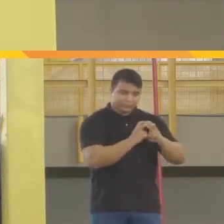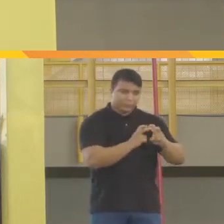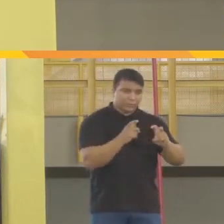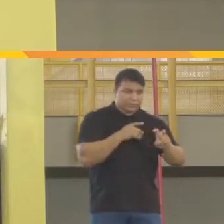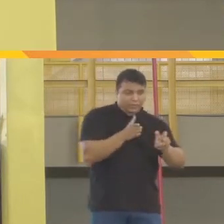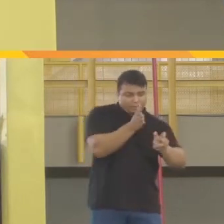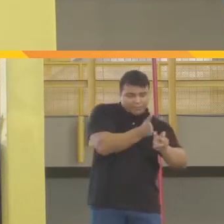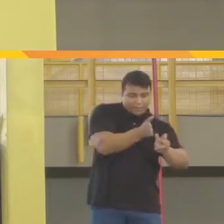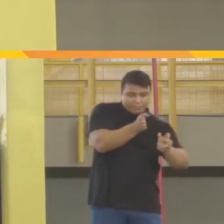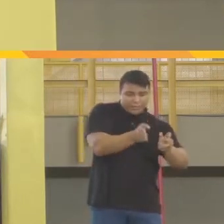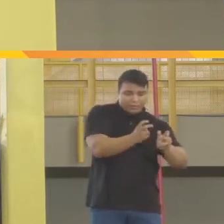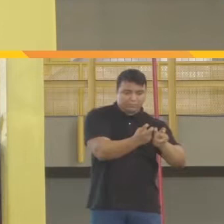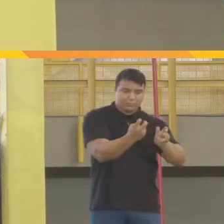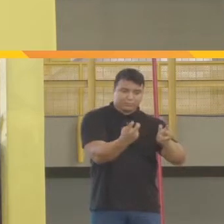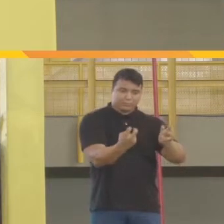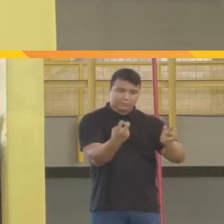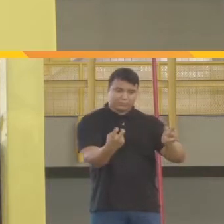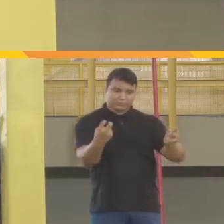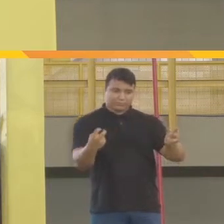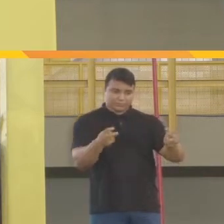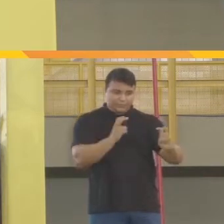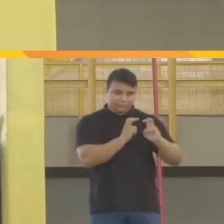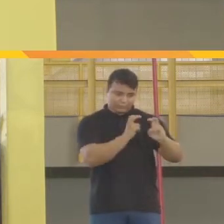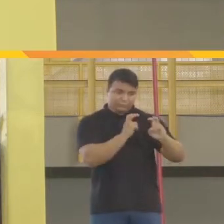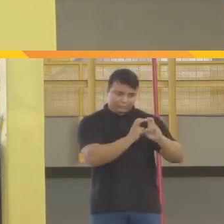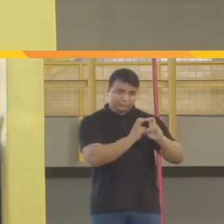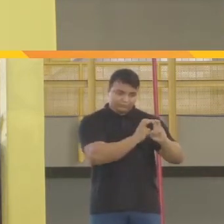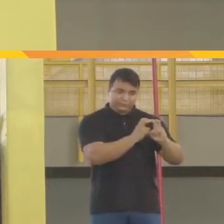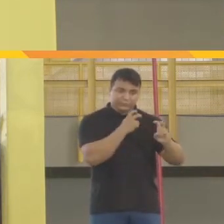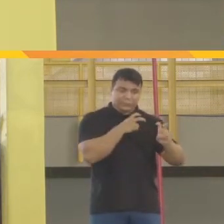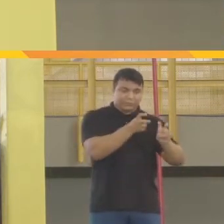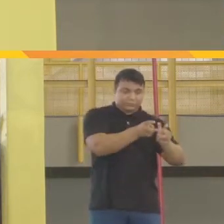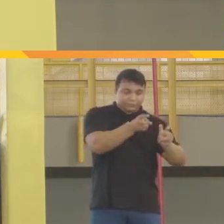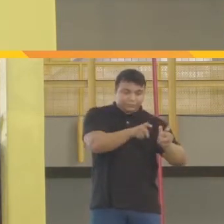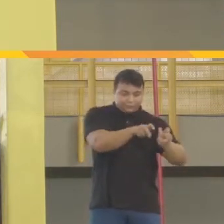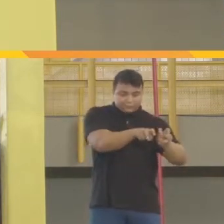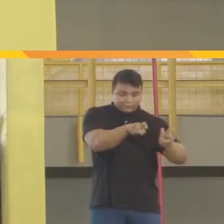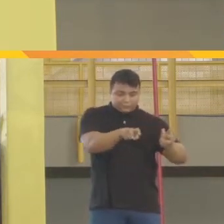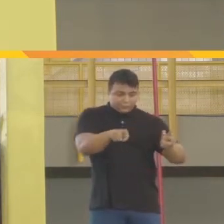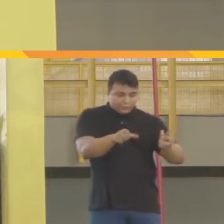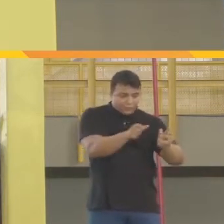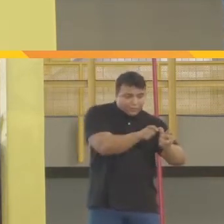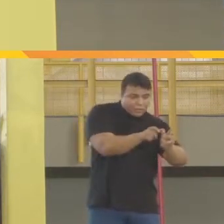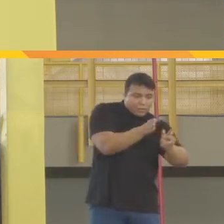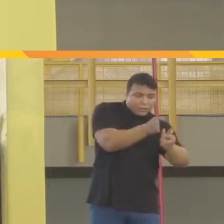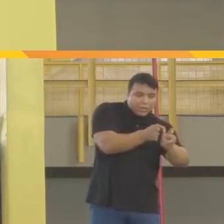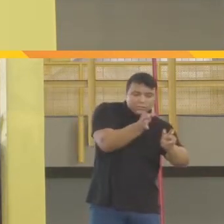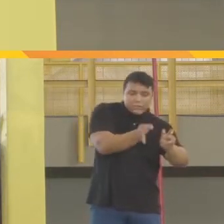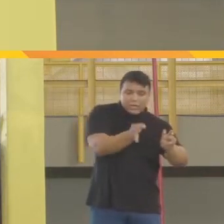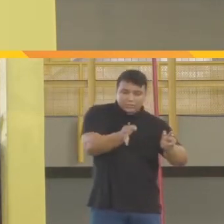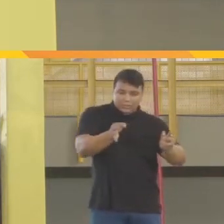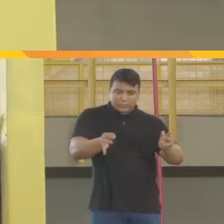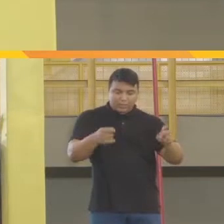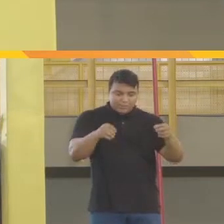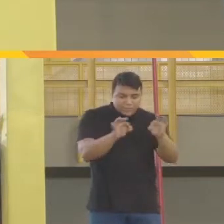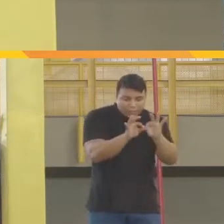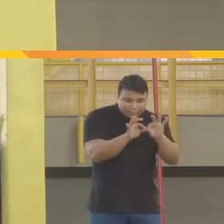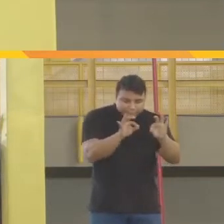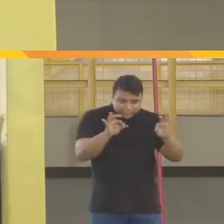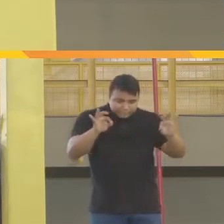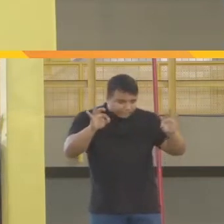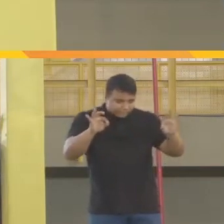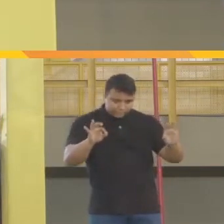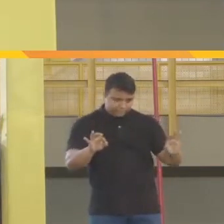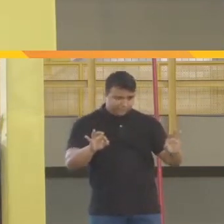entre o trilho e outro de forma correta. O nome daquilo, o